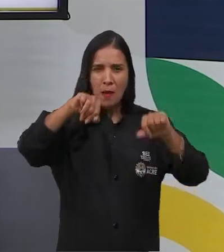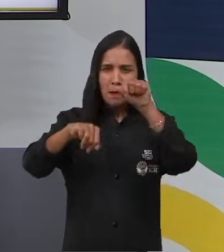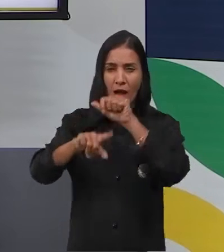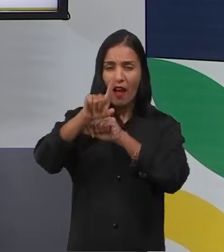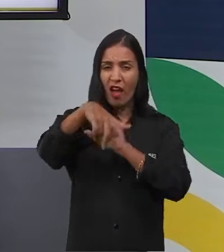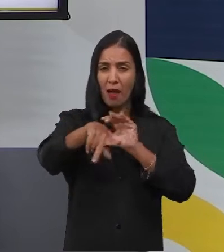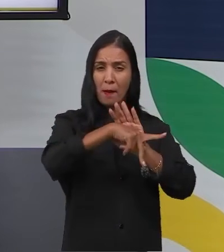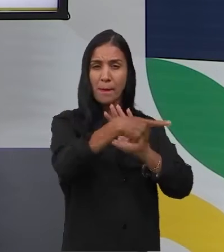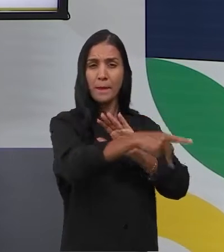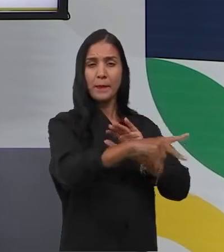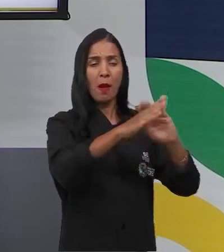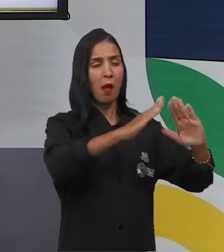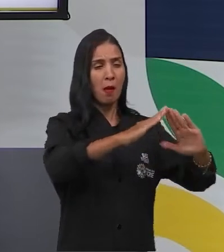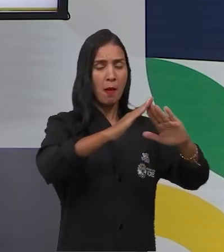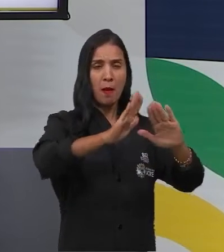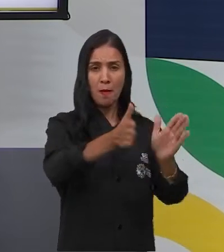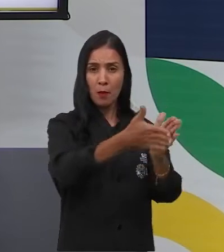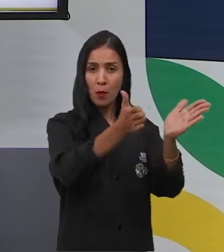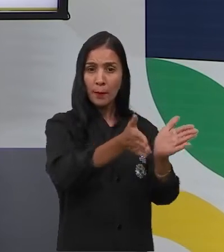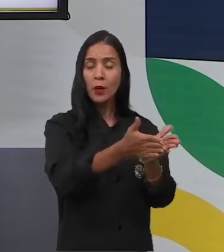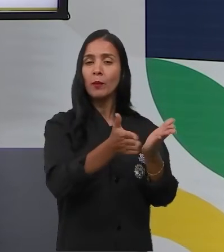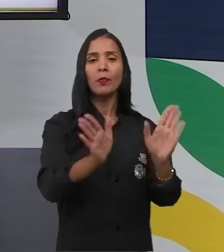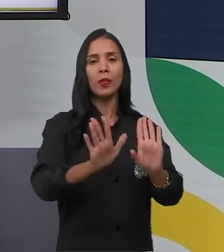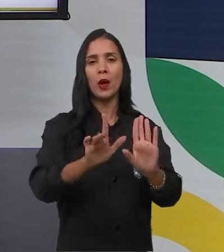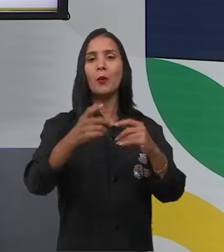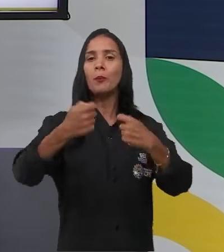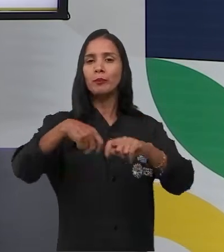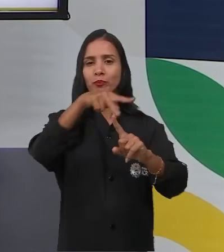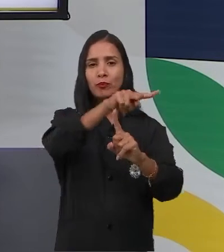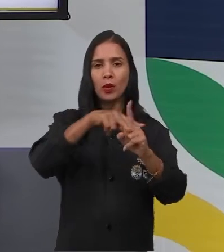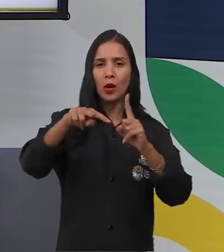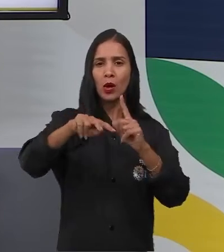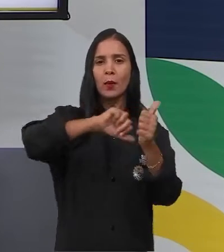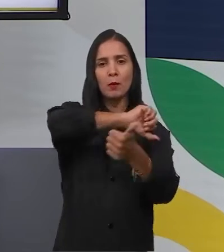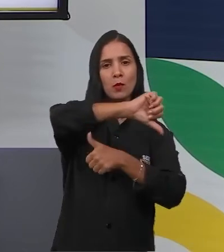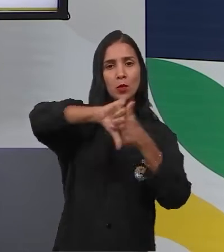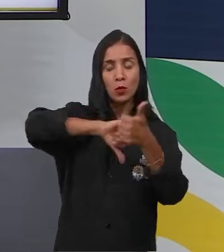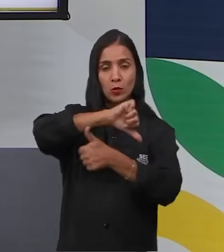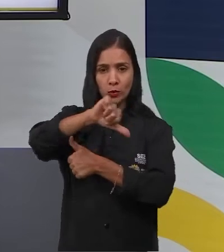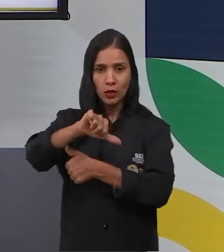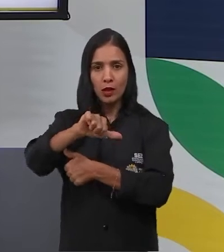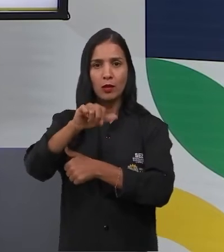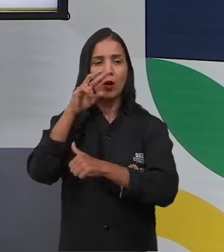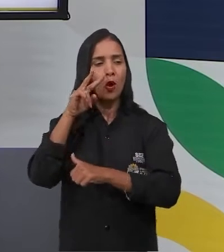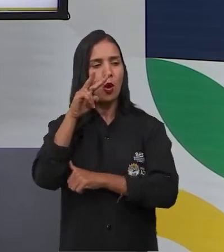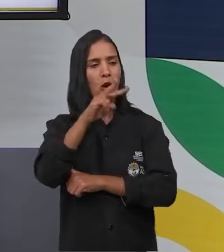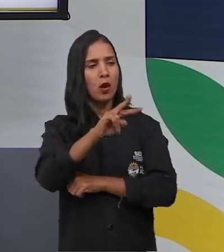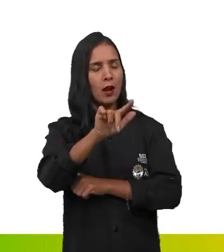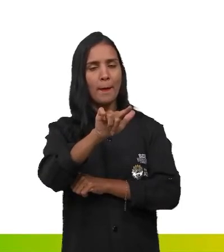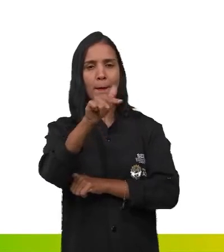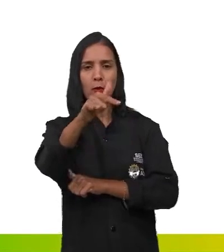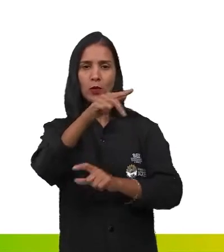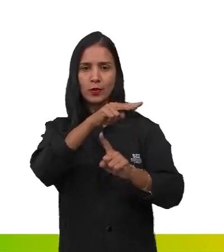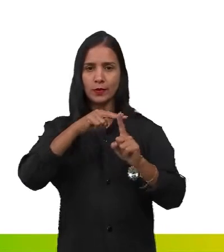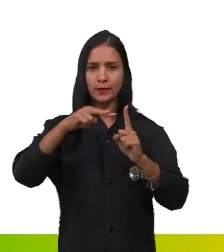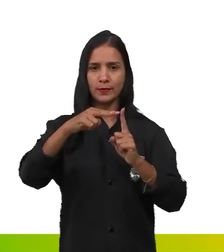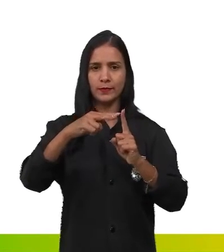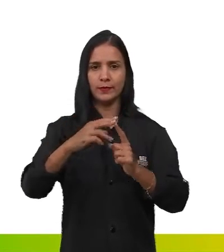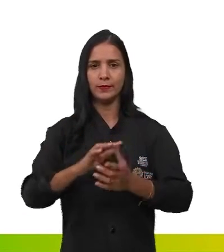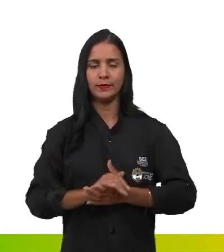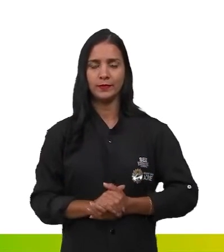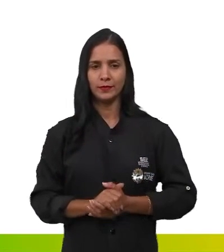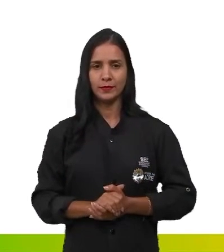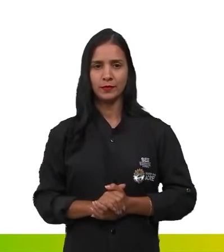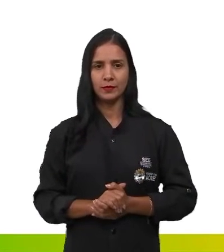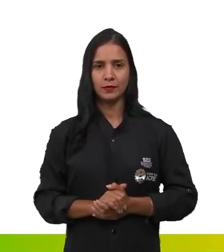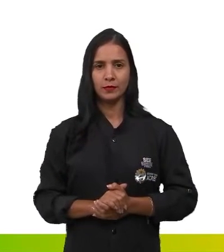favela, não presta não. É ter um novo olhar, ter um olhar diferenciado, tudo bem? Avançando. O